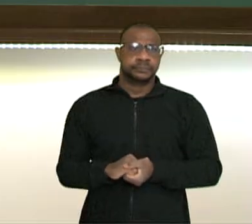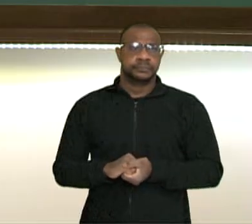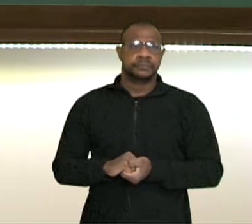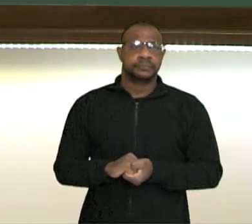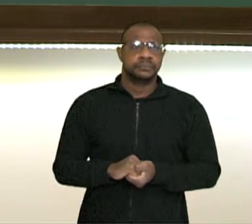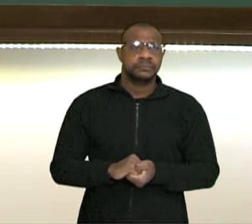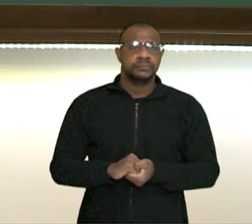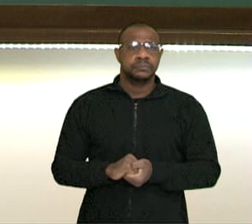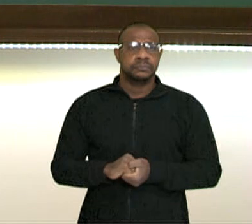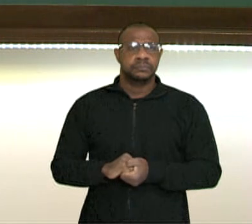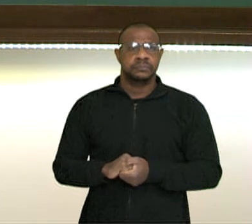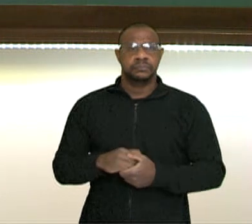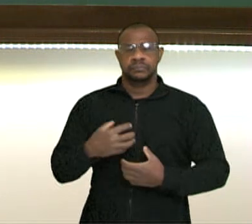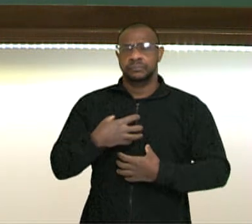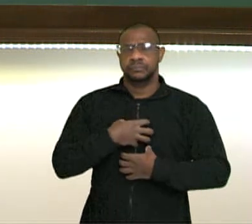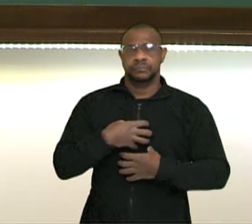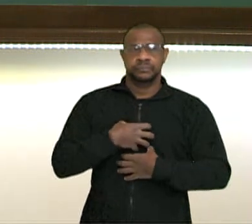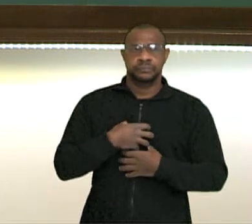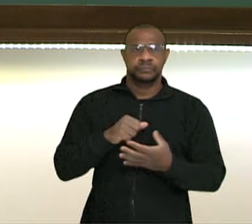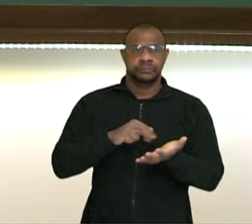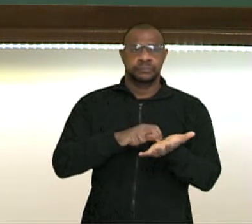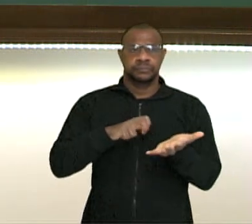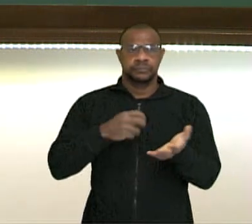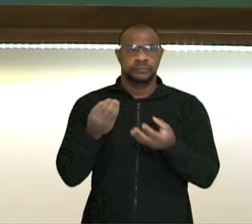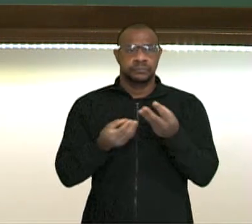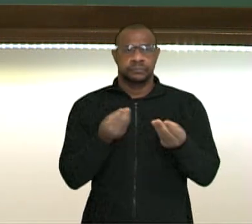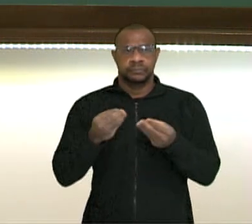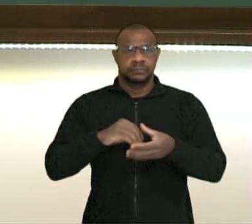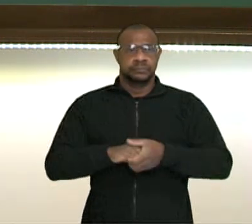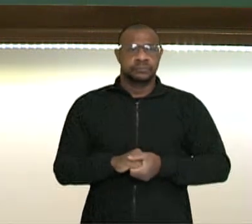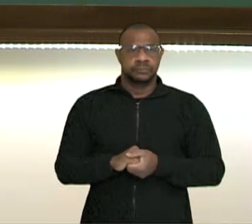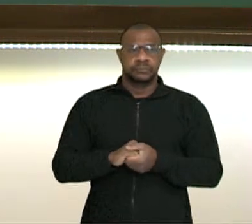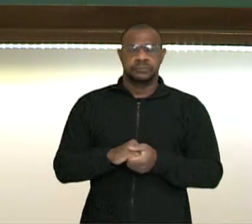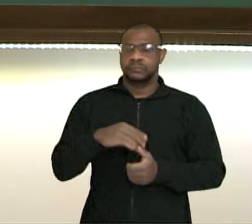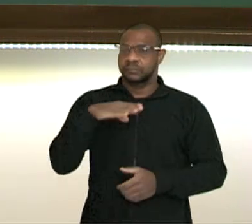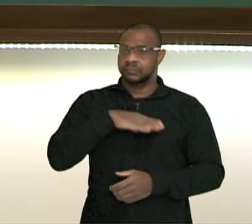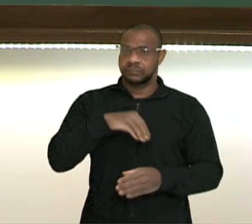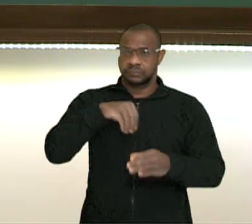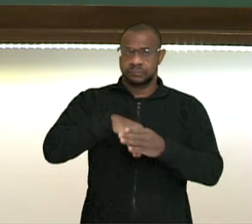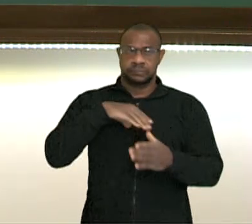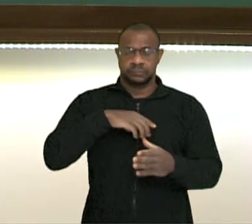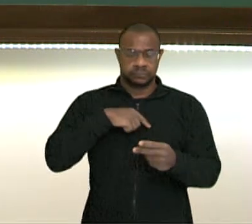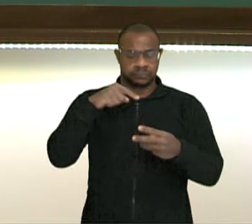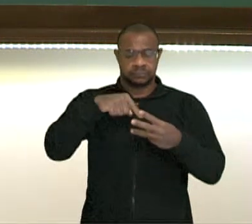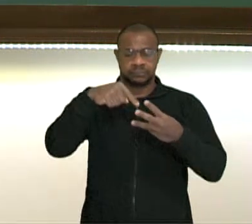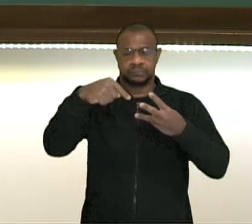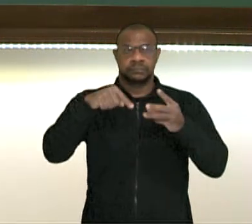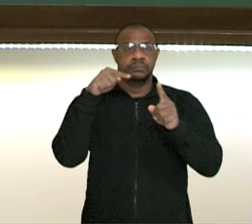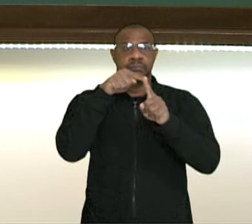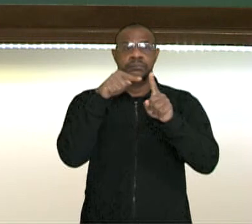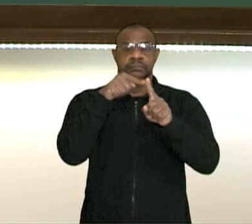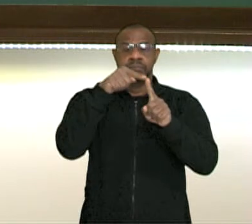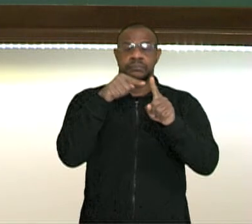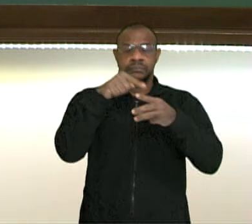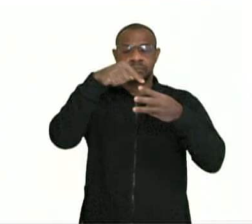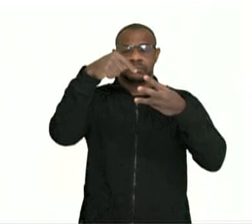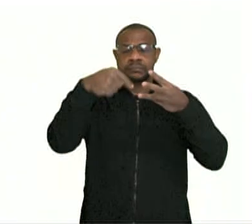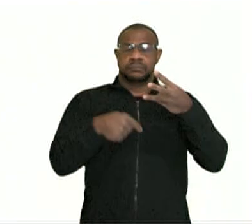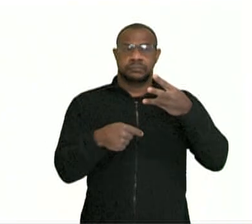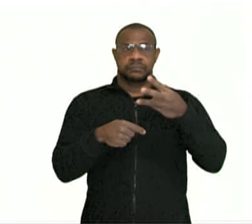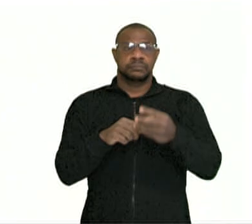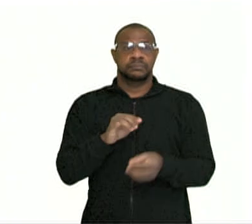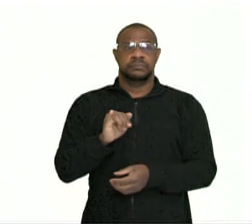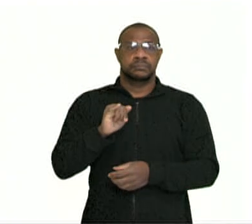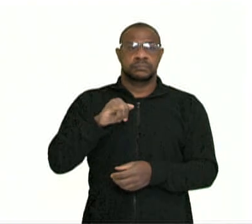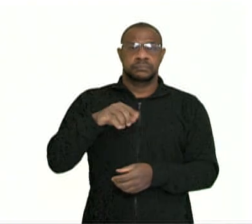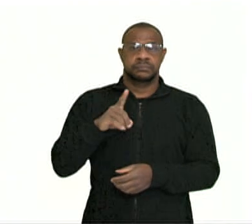Os modos verbais. Então, em língua portuguesa, nós temos 3 modos verbais. O indicativo,